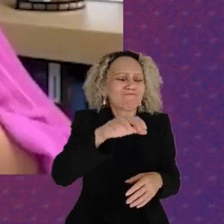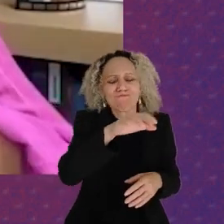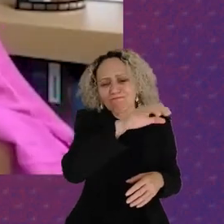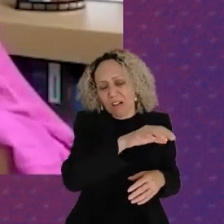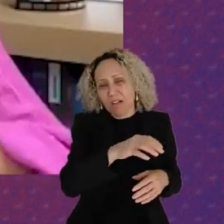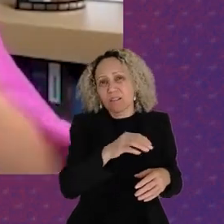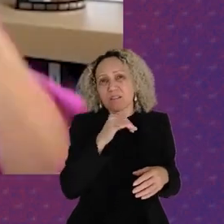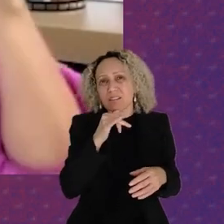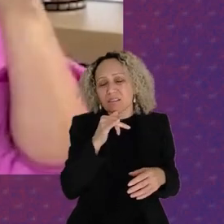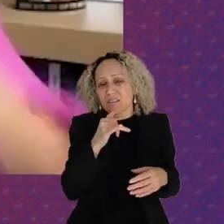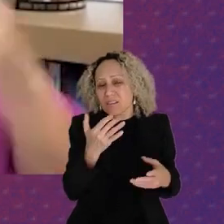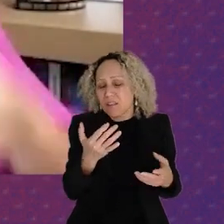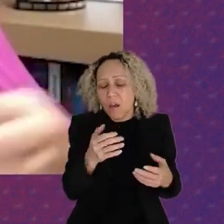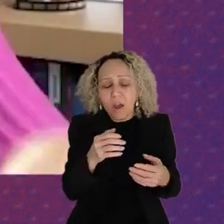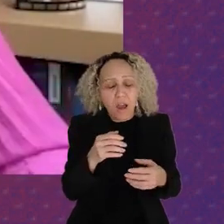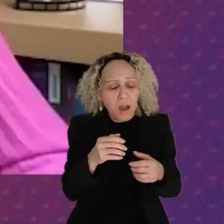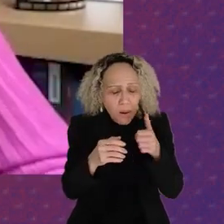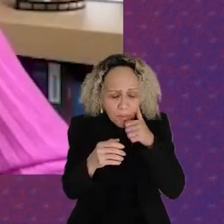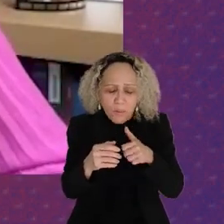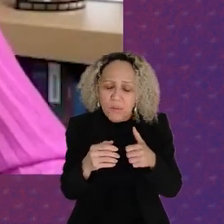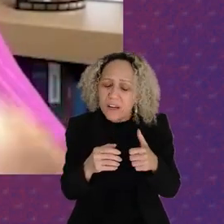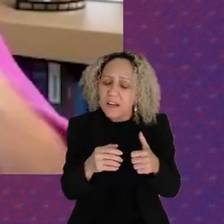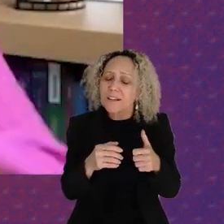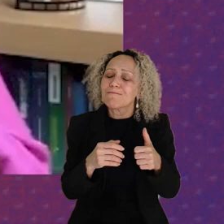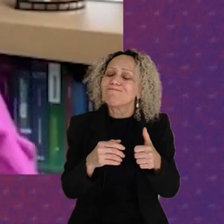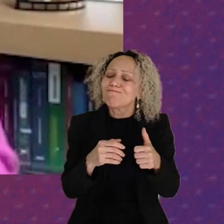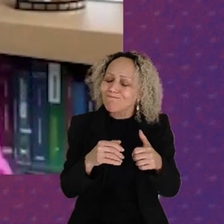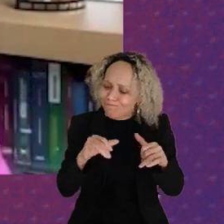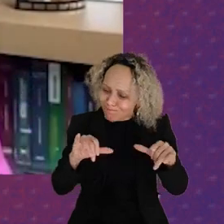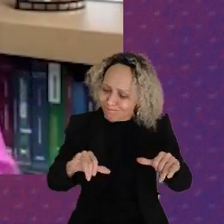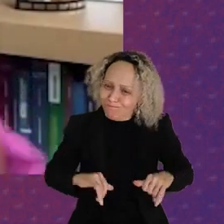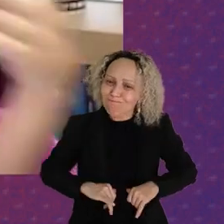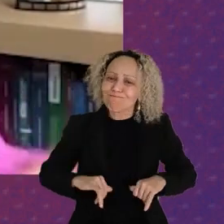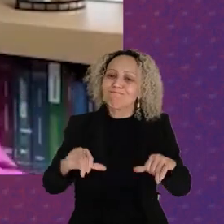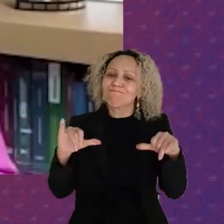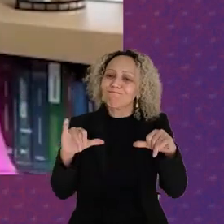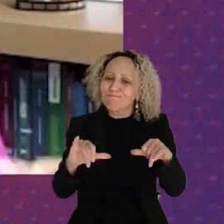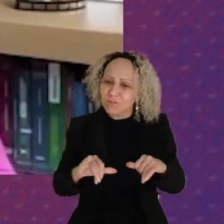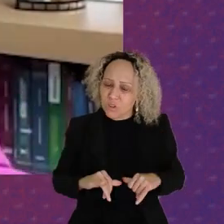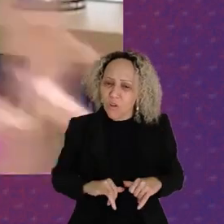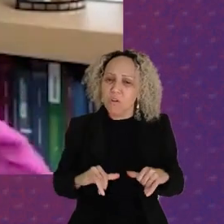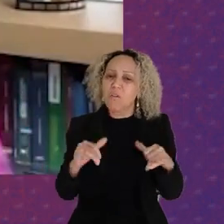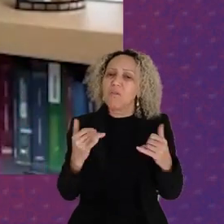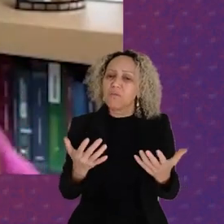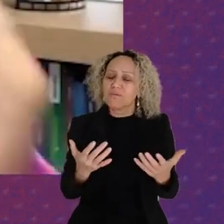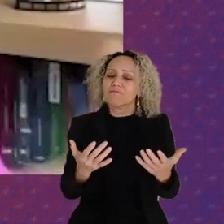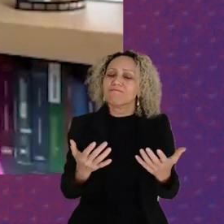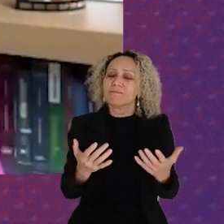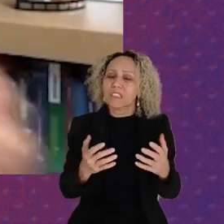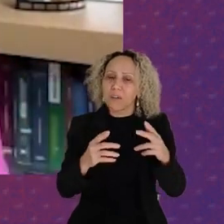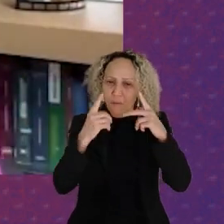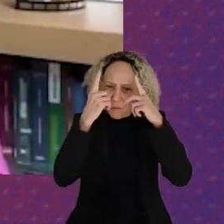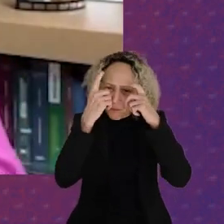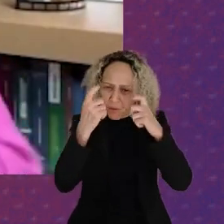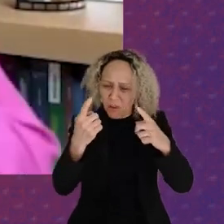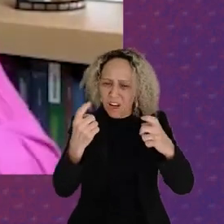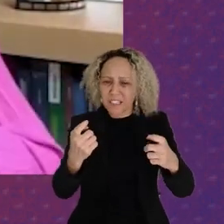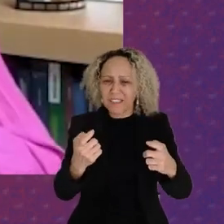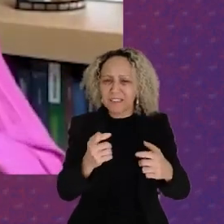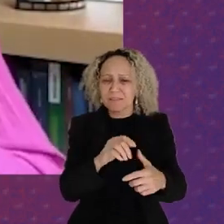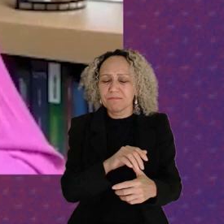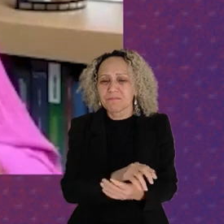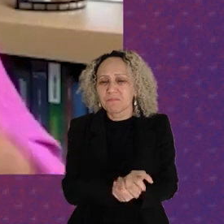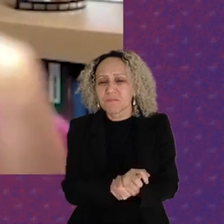é subjetivo, é objetivo. É preciso massificar o conhecimento das mulheres que ocupam esses cargos de poder